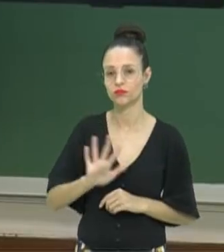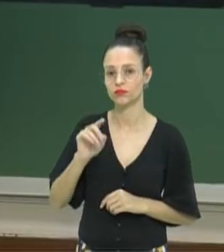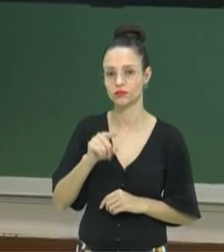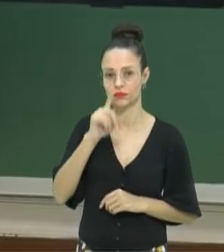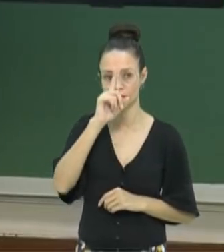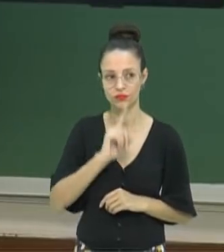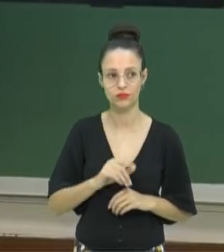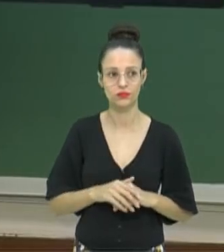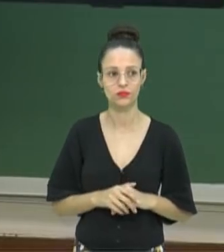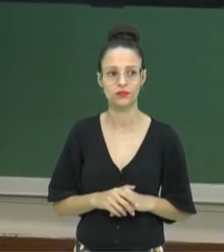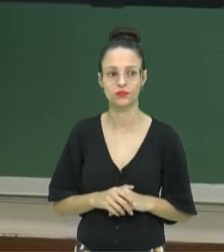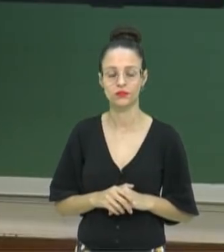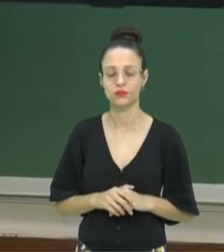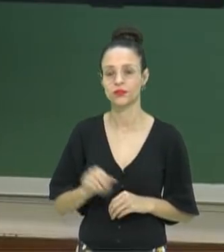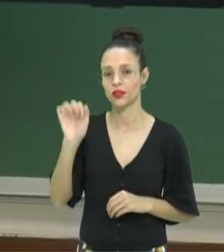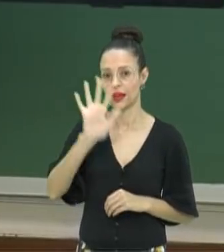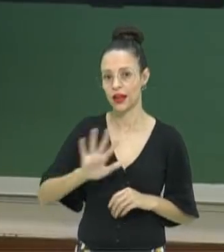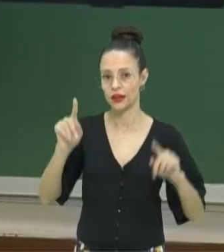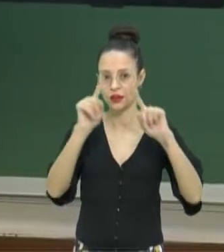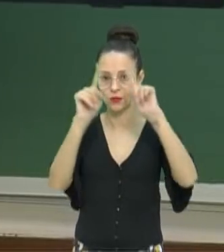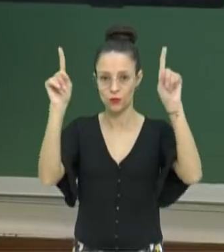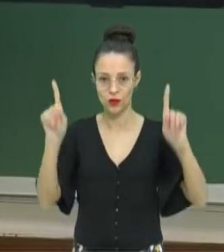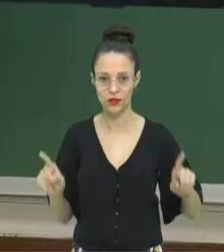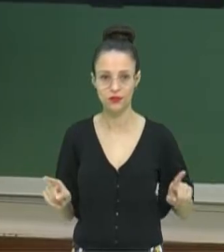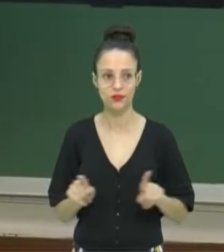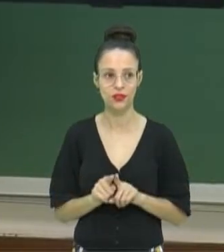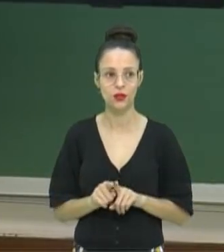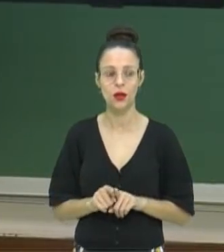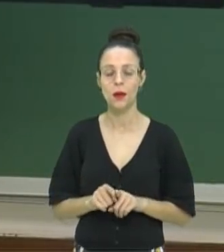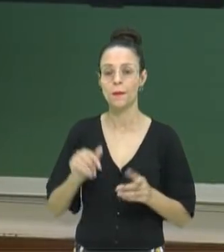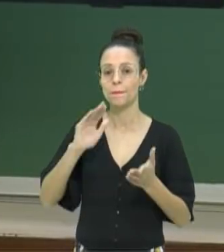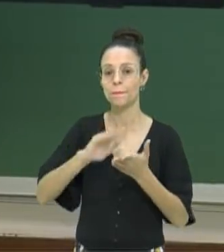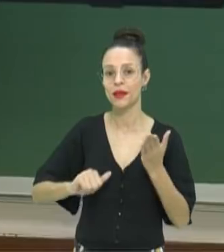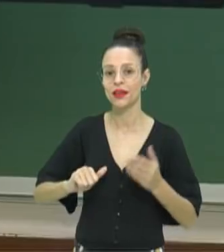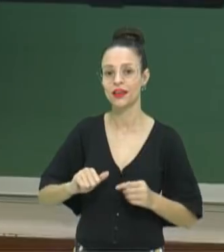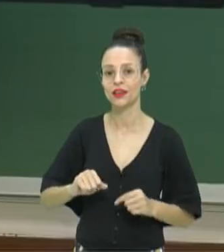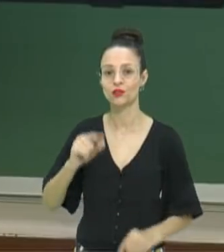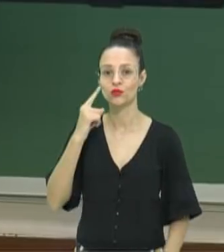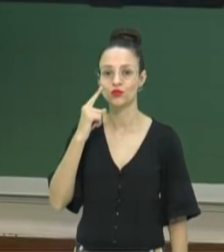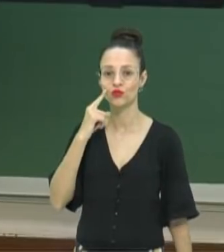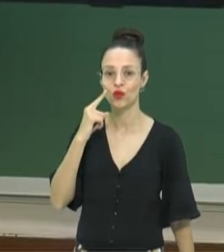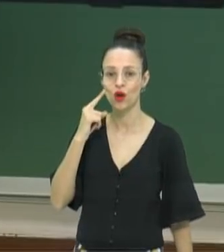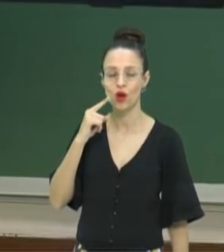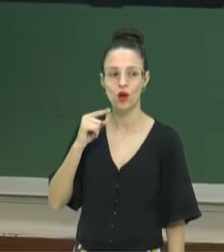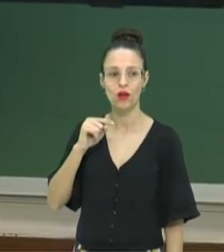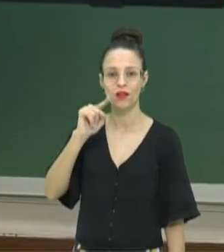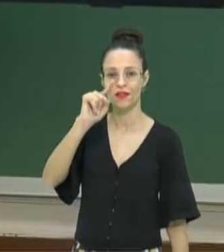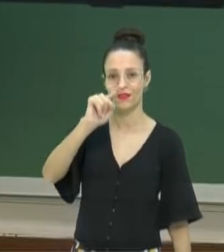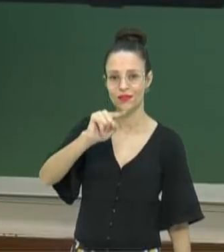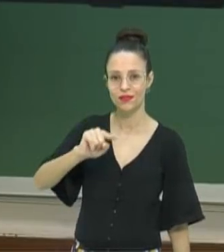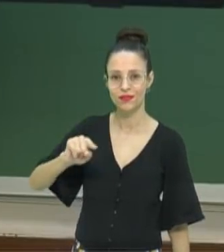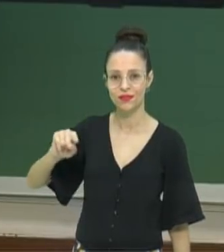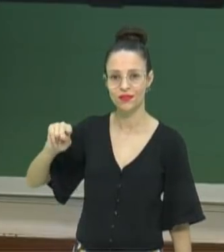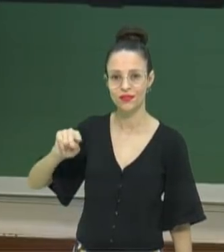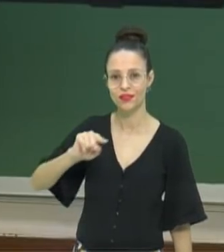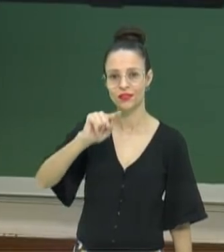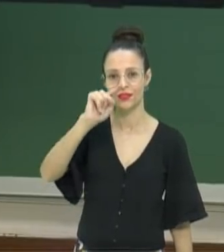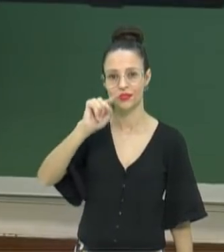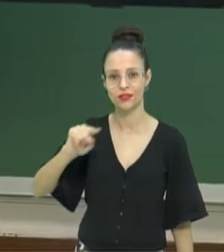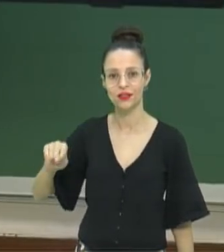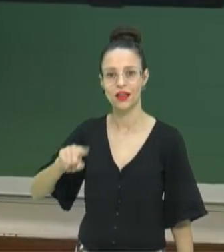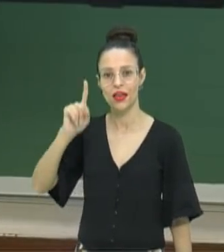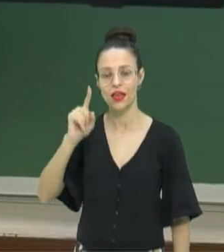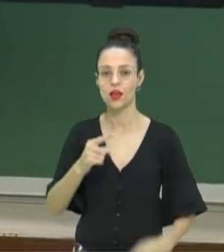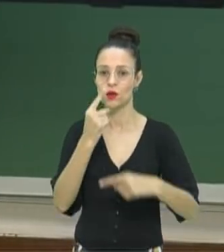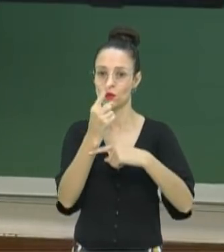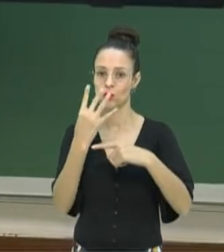amarela? A área do quadrado menos esse pedaço inteiro que eu não quero, ó, que é 1/4